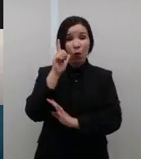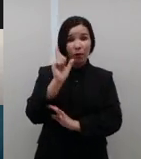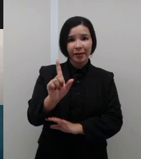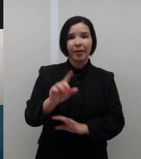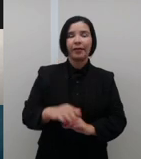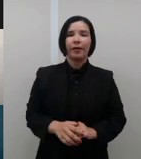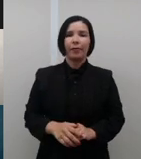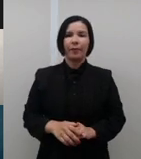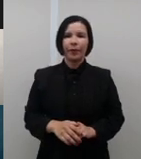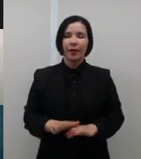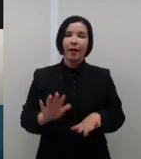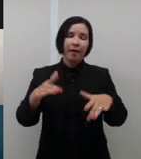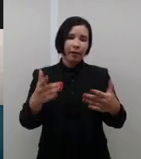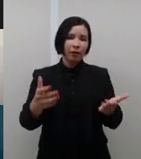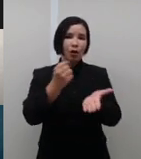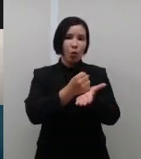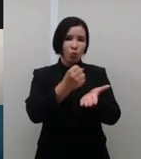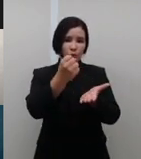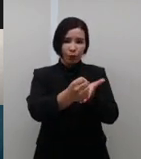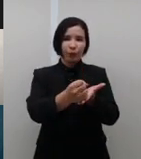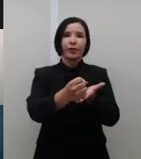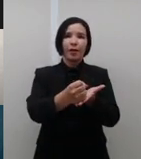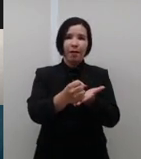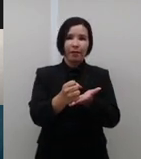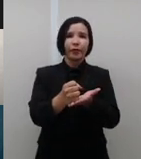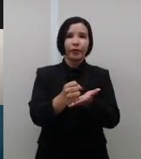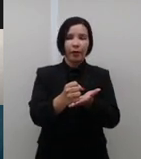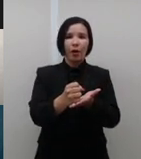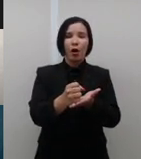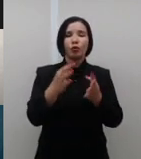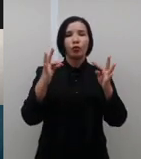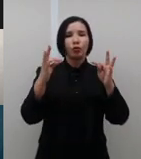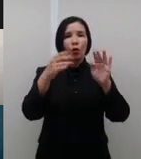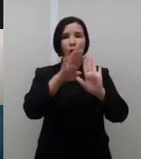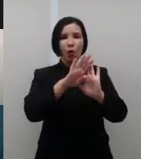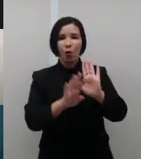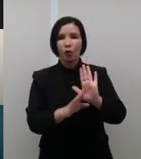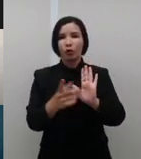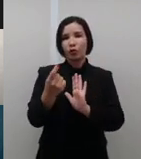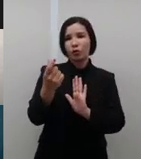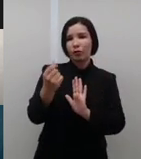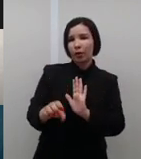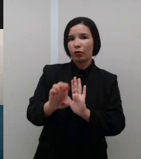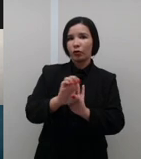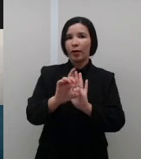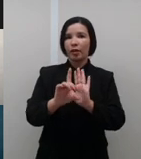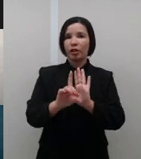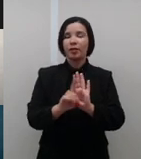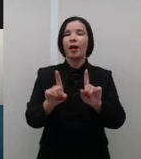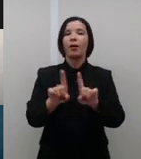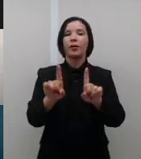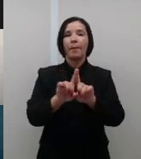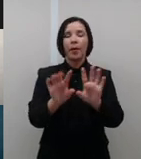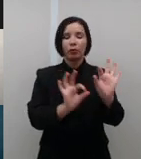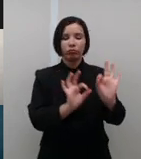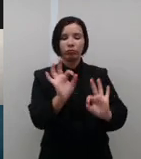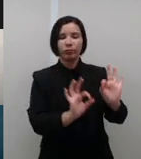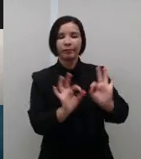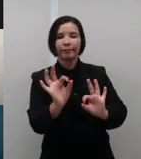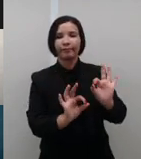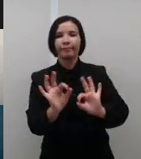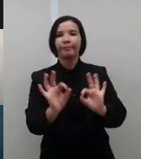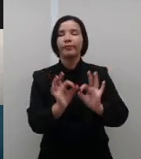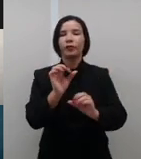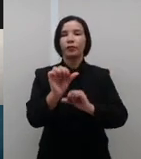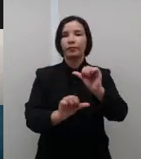firmado um contrato que confirmou todos aqueles valores do edital, mas também os consectários legais lá de atualização